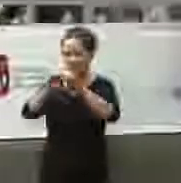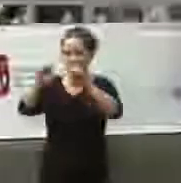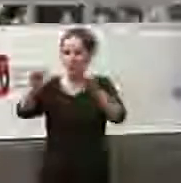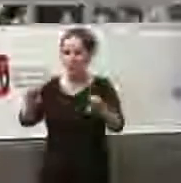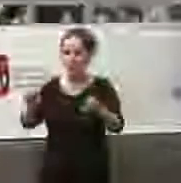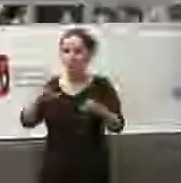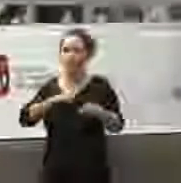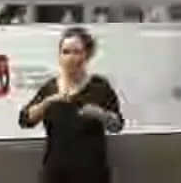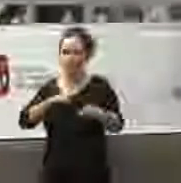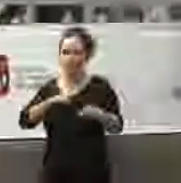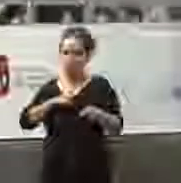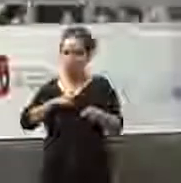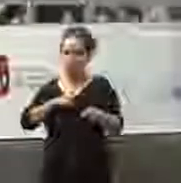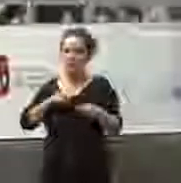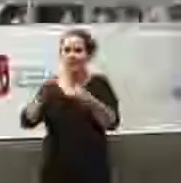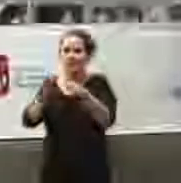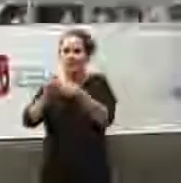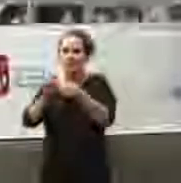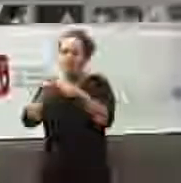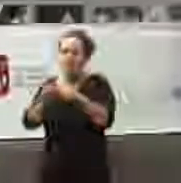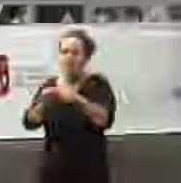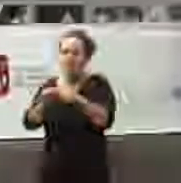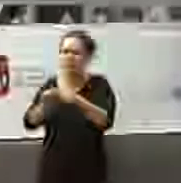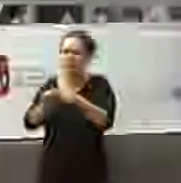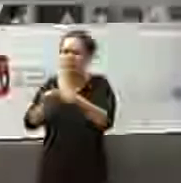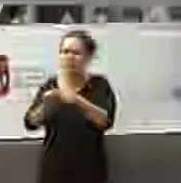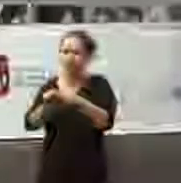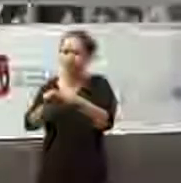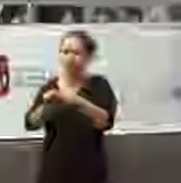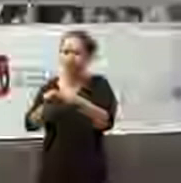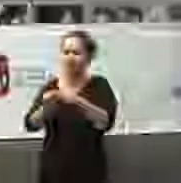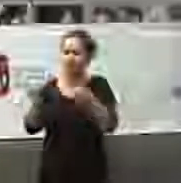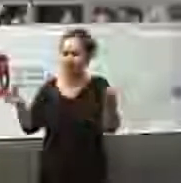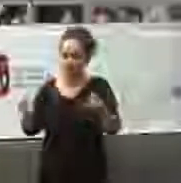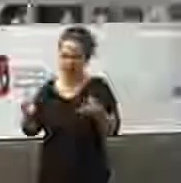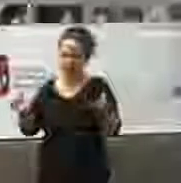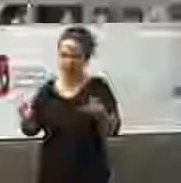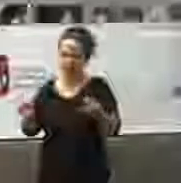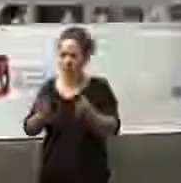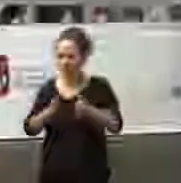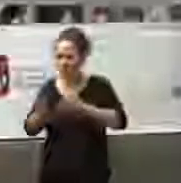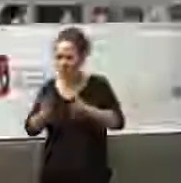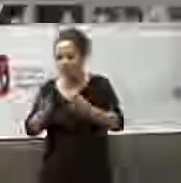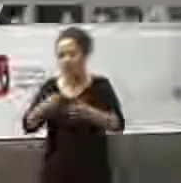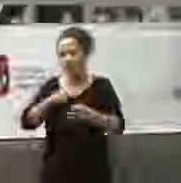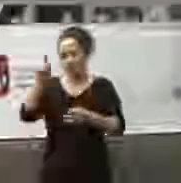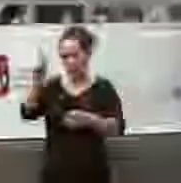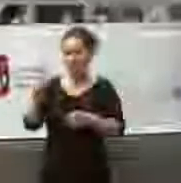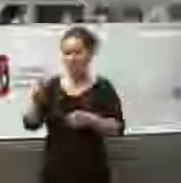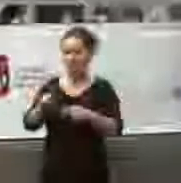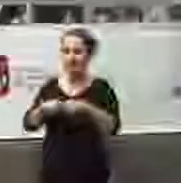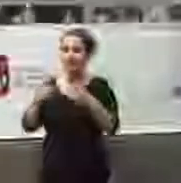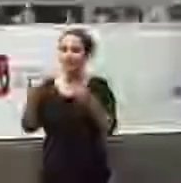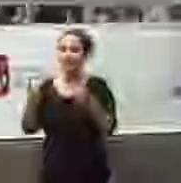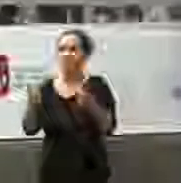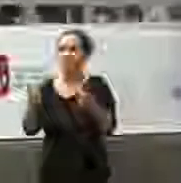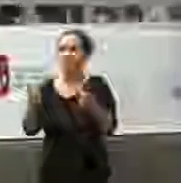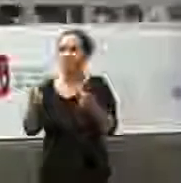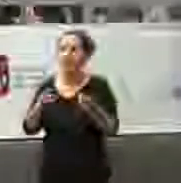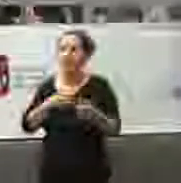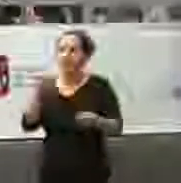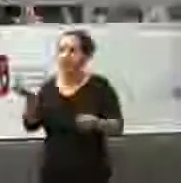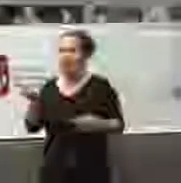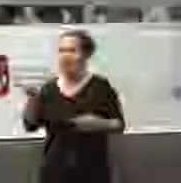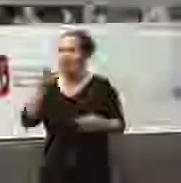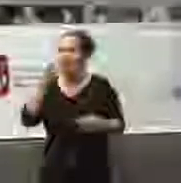havia e que agimos de forma absolutamente correta e prova durante todo esse período mas quero